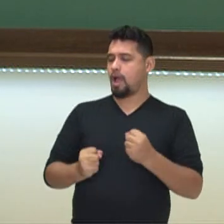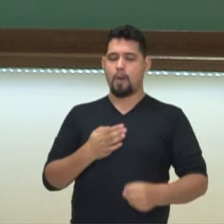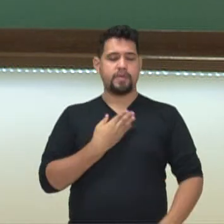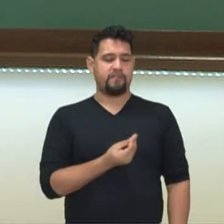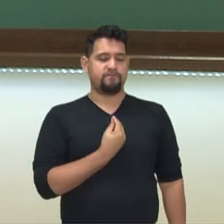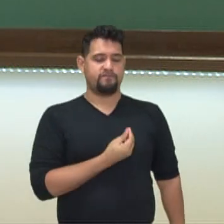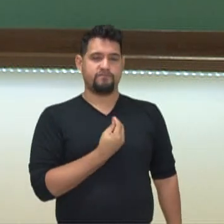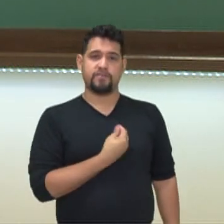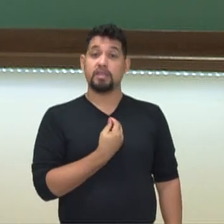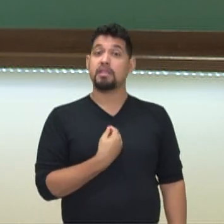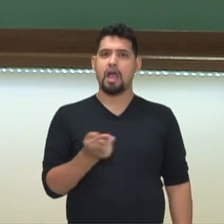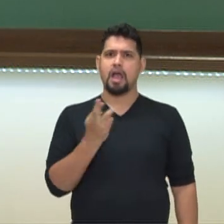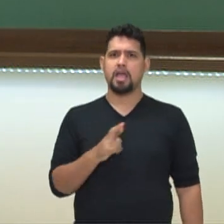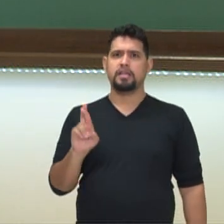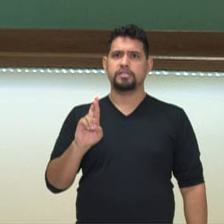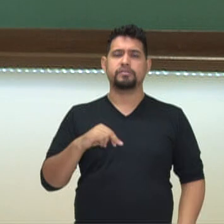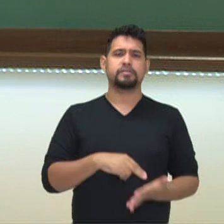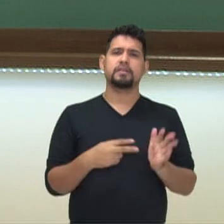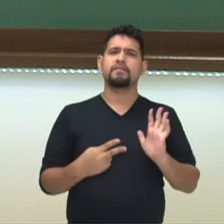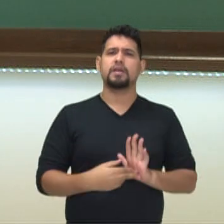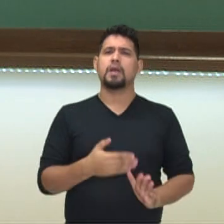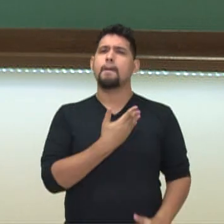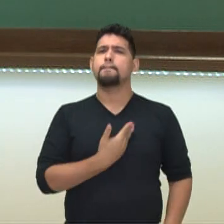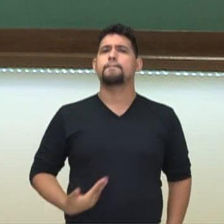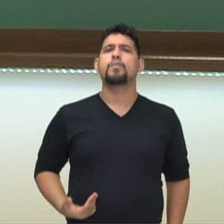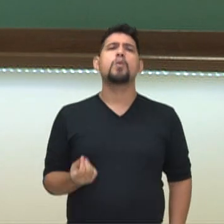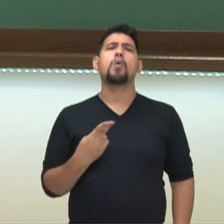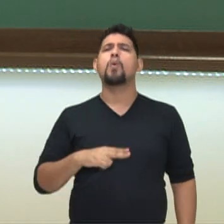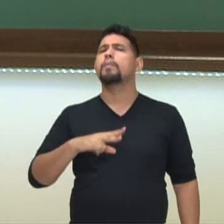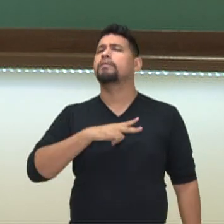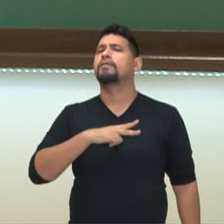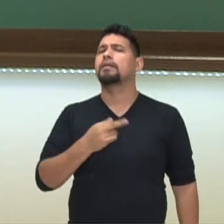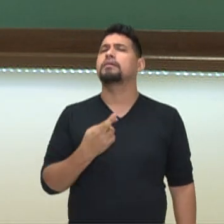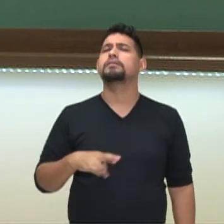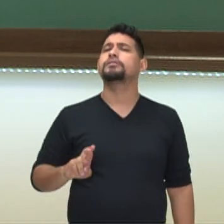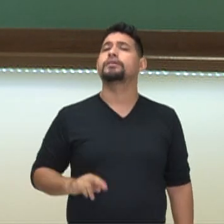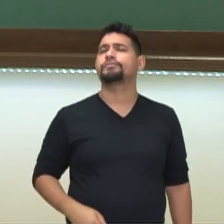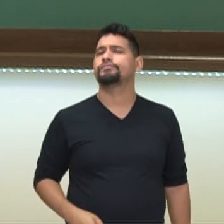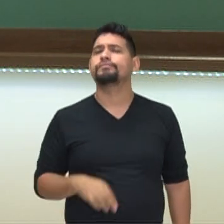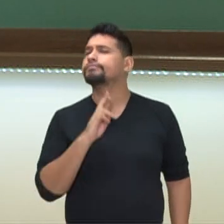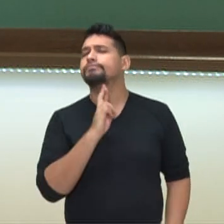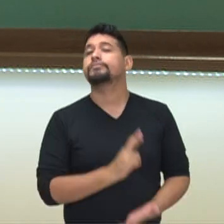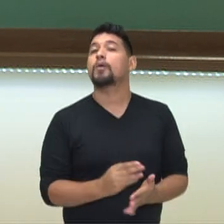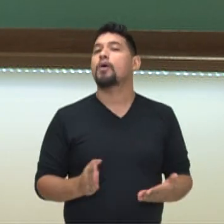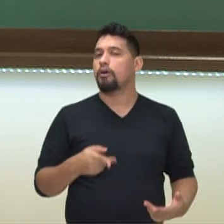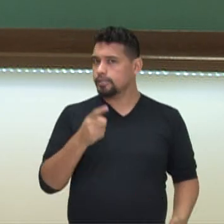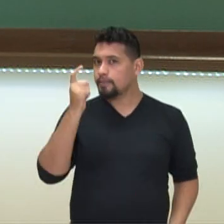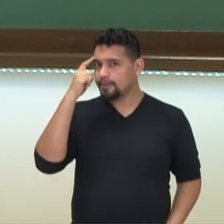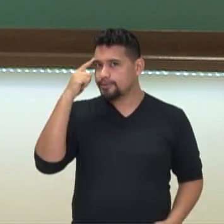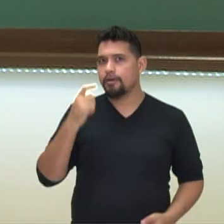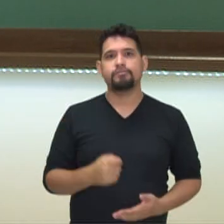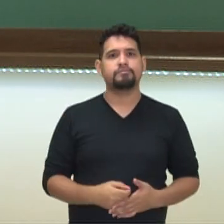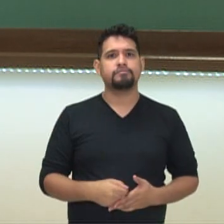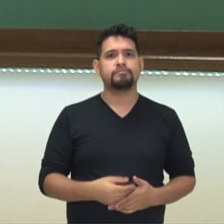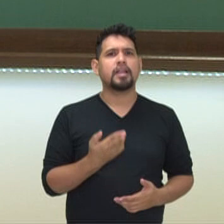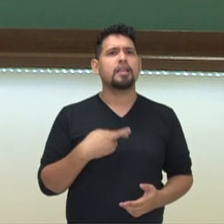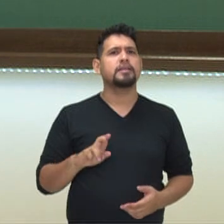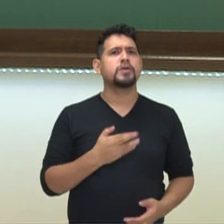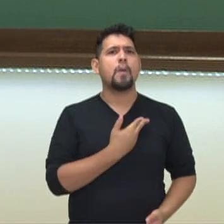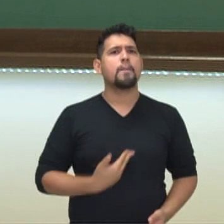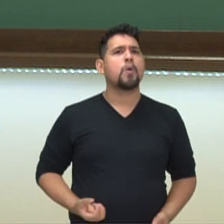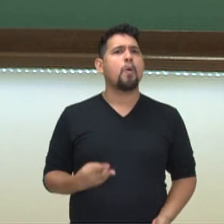vida, a religião faz parte do público ou do privado? E aí, já pensaram, já encontraram a